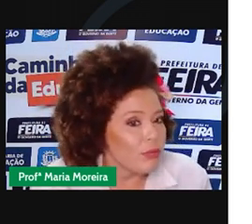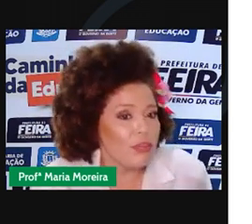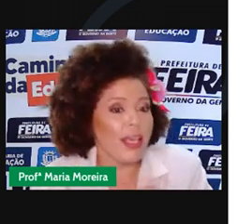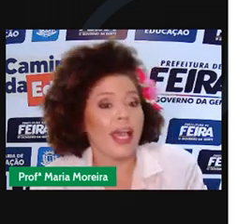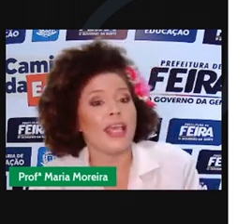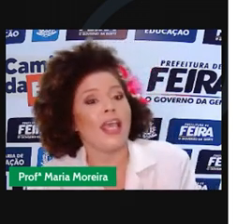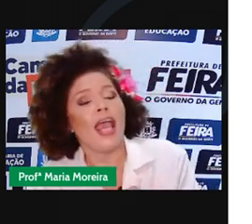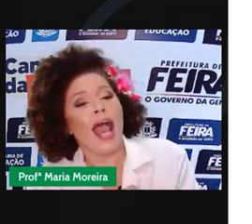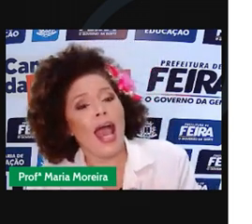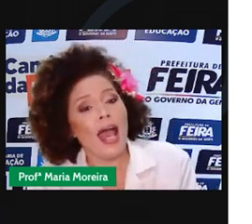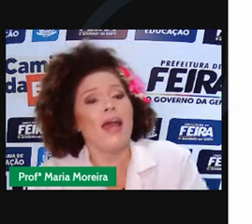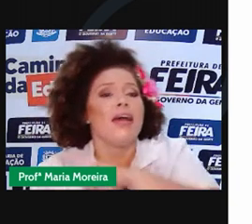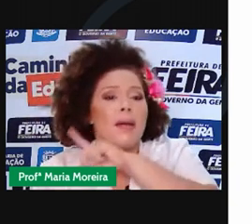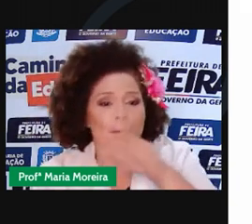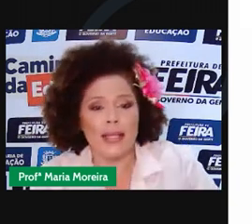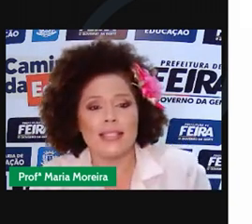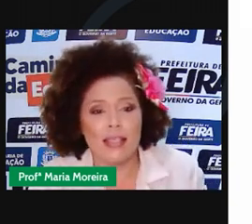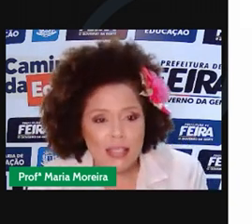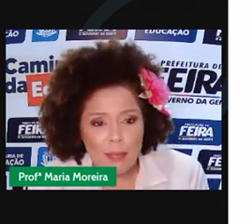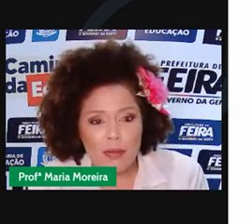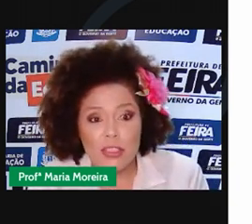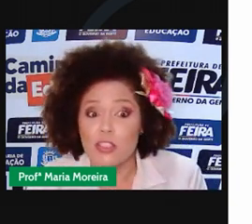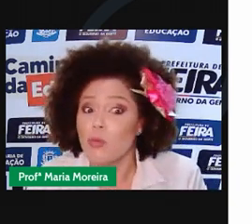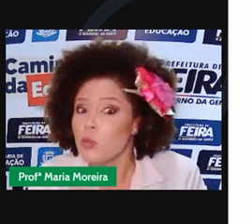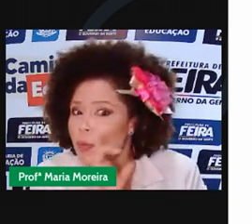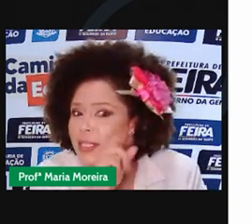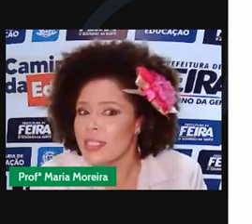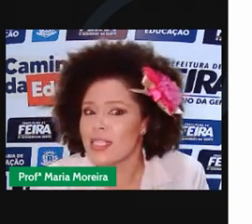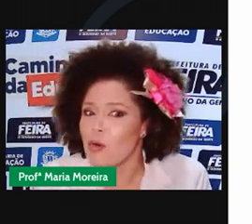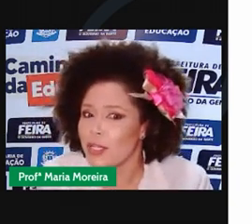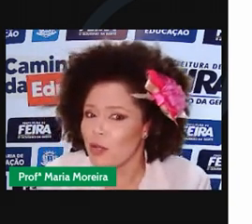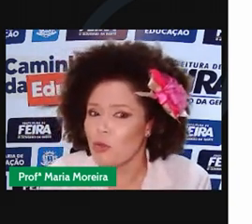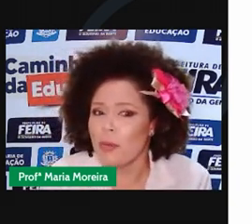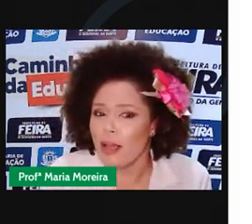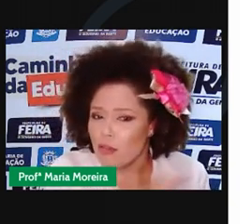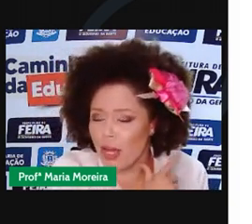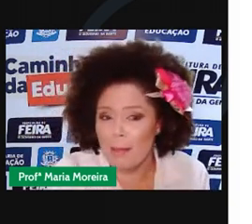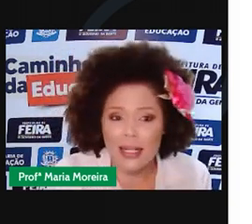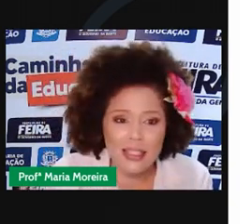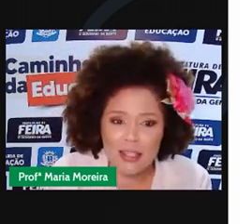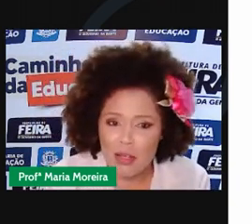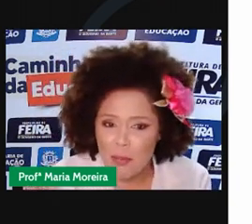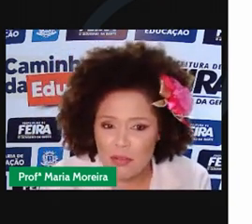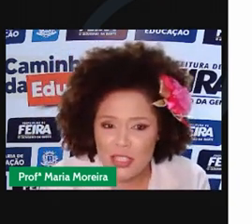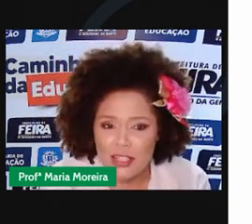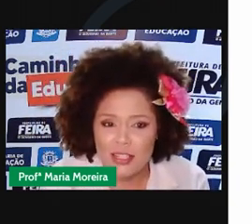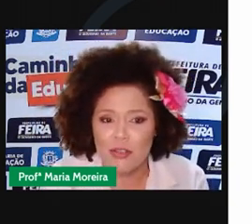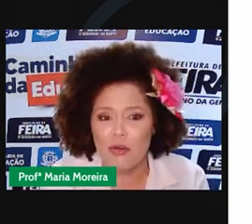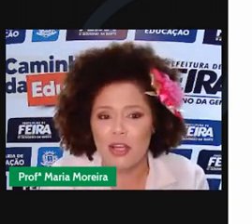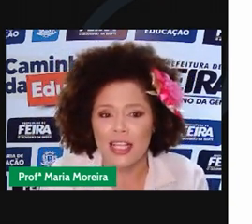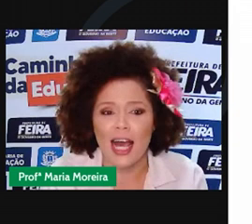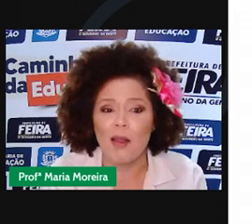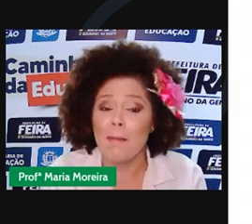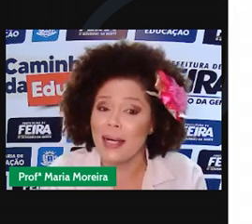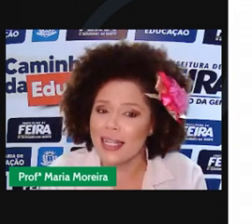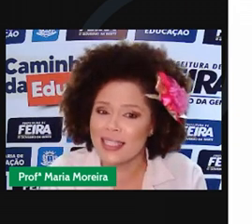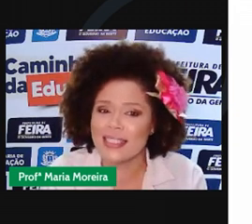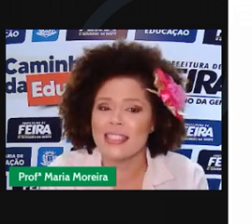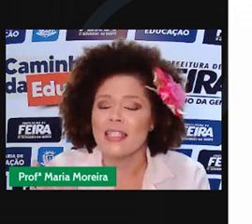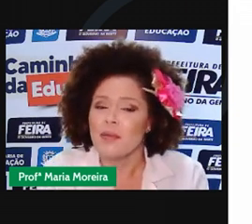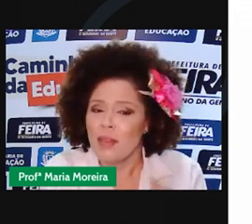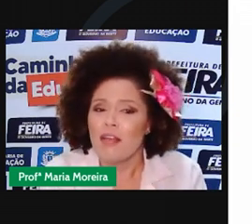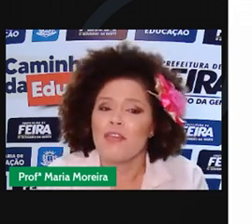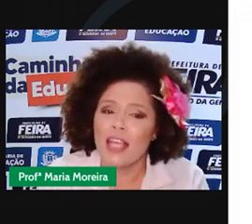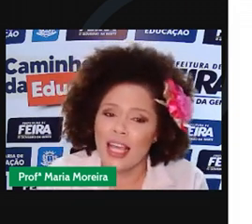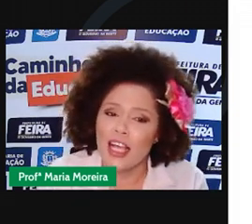tubérculo fica aí a pesquisa para vocês Vamos pesquisar um que é um tubérculo vou acabar dizendo aqui para vocês no decorrer da aula